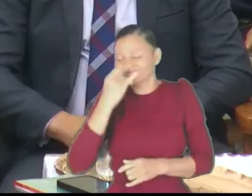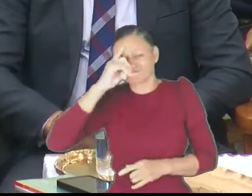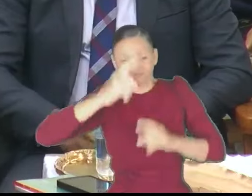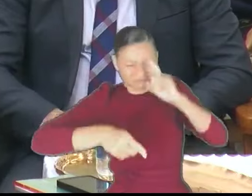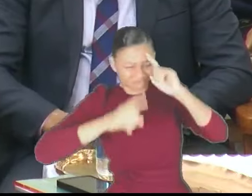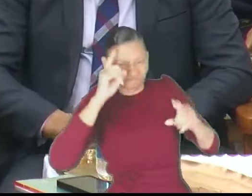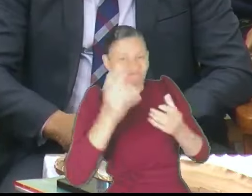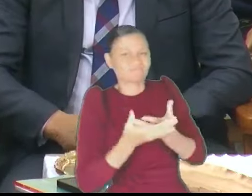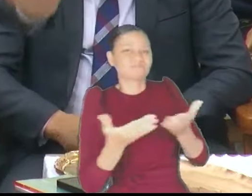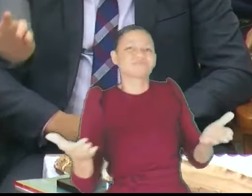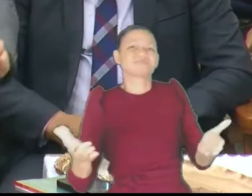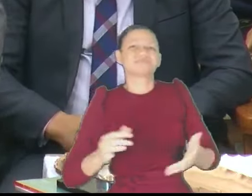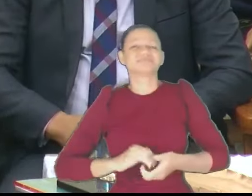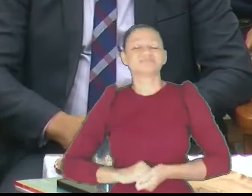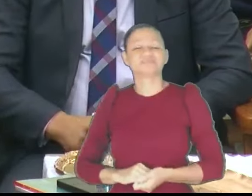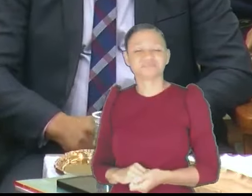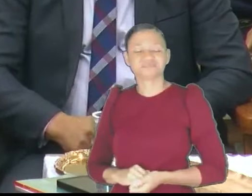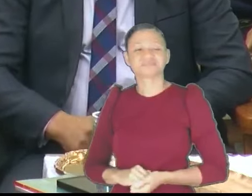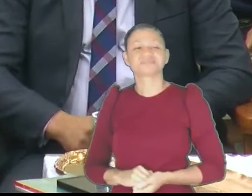mandando.